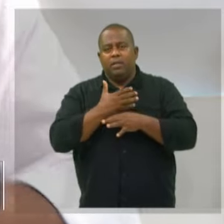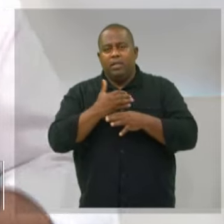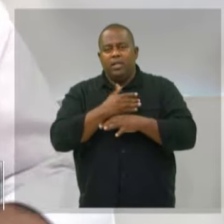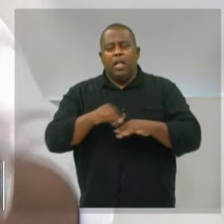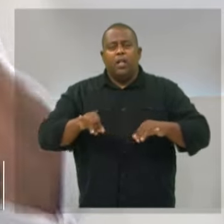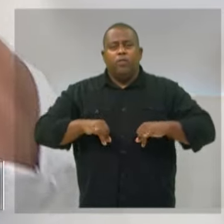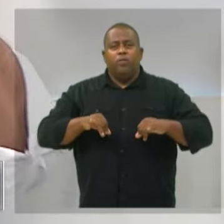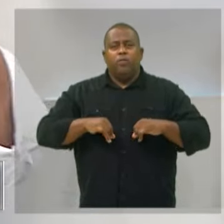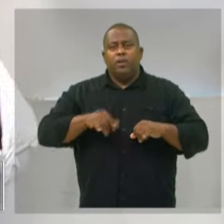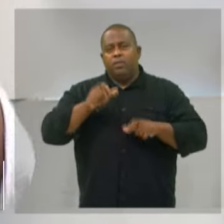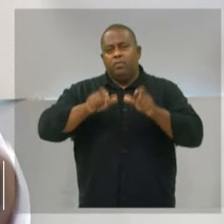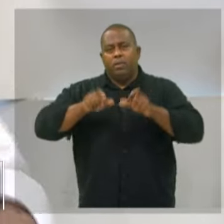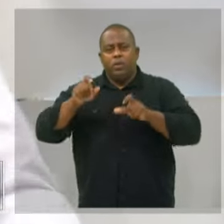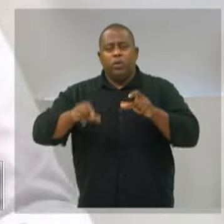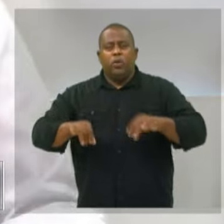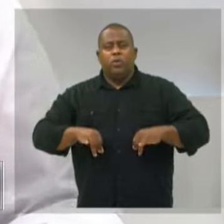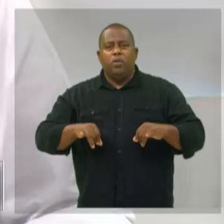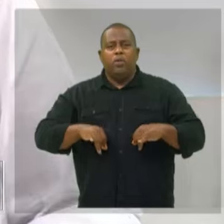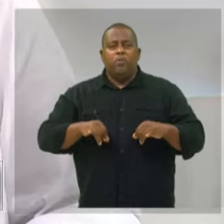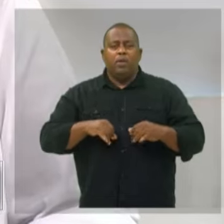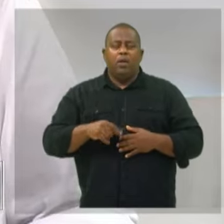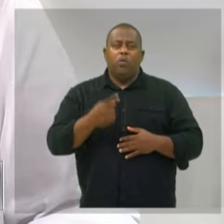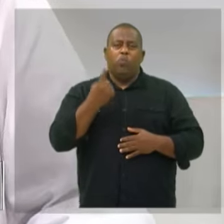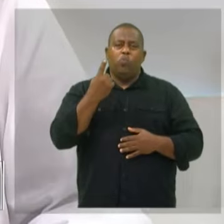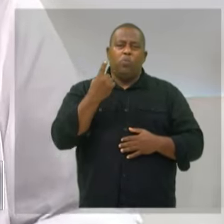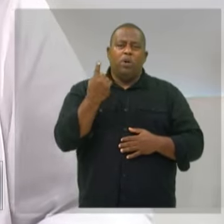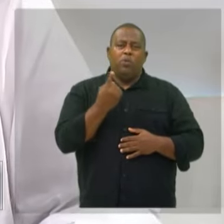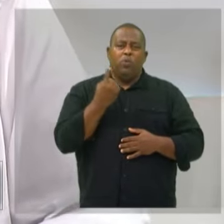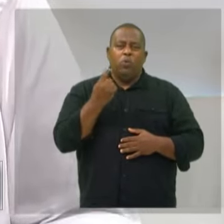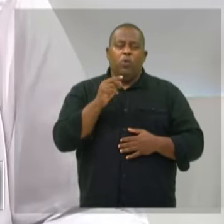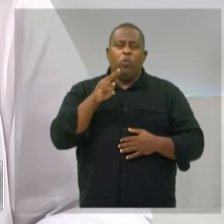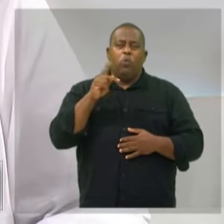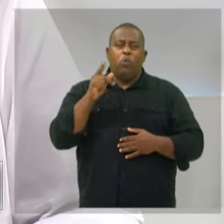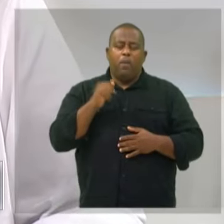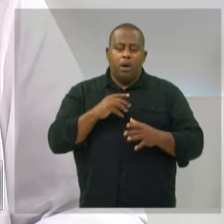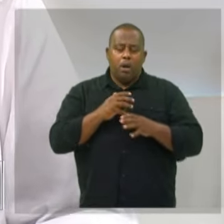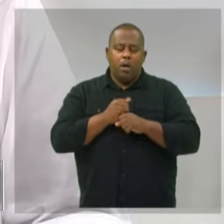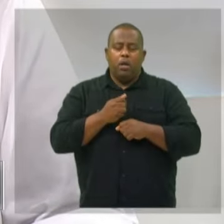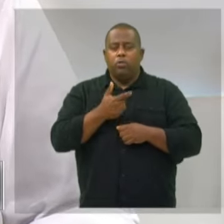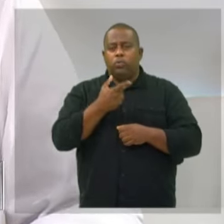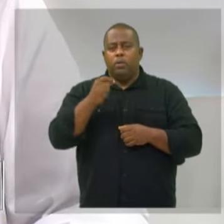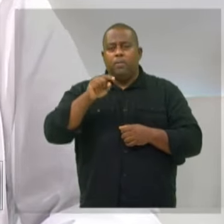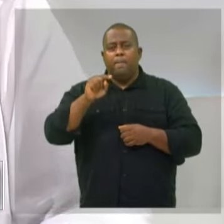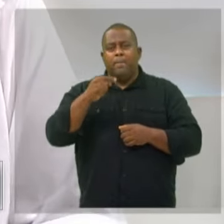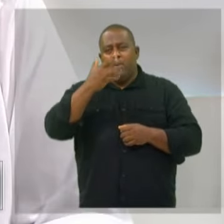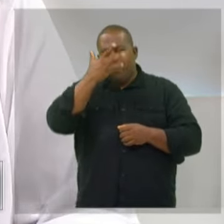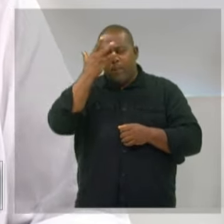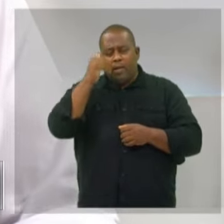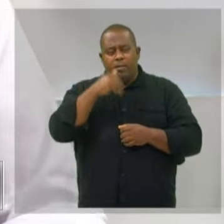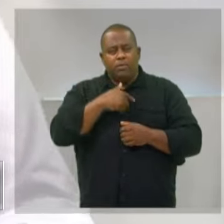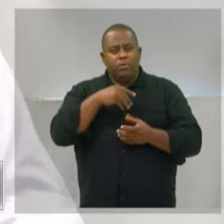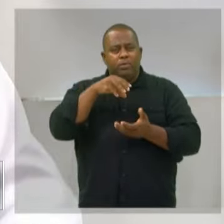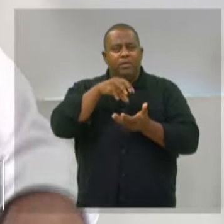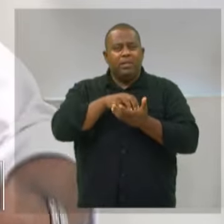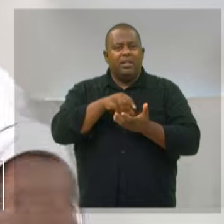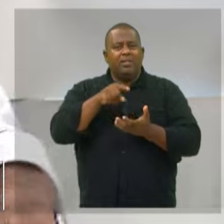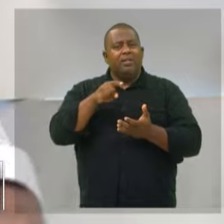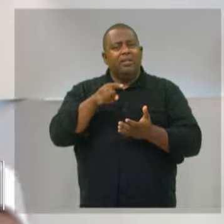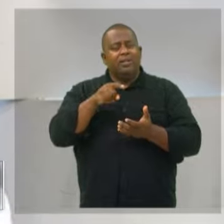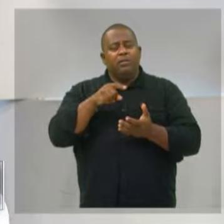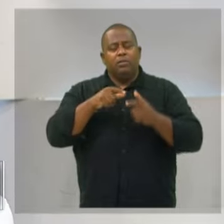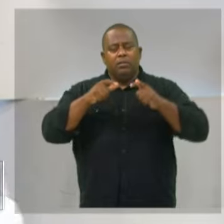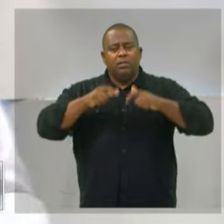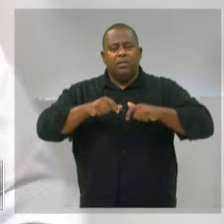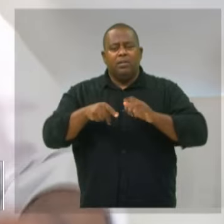sofrido as pessoas têm sofrido com apenas uma UPA para 200.000 pessoas na sede do município de Camaçari Isso é um